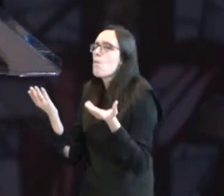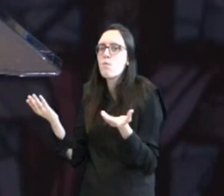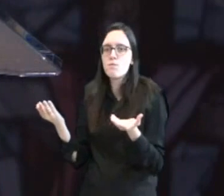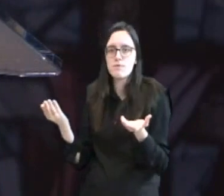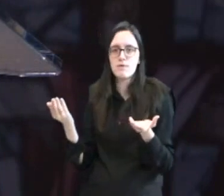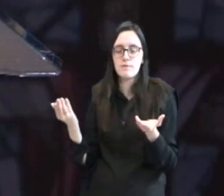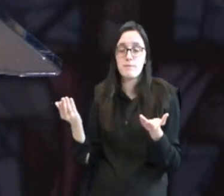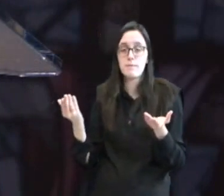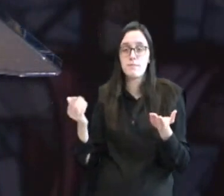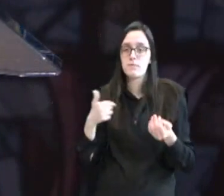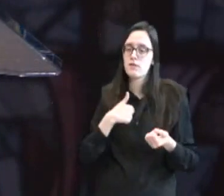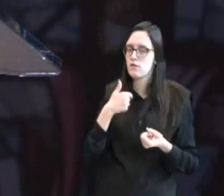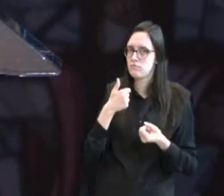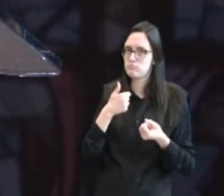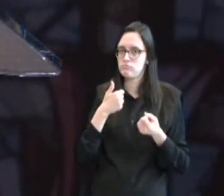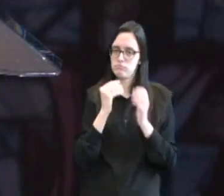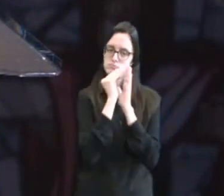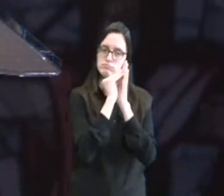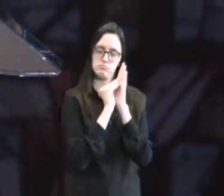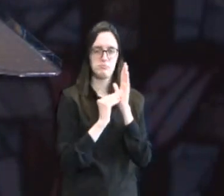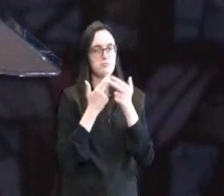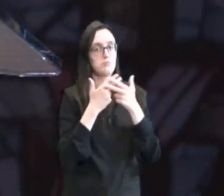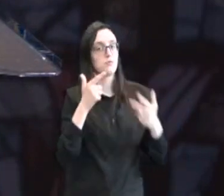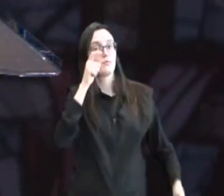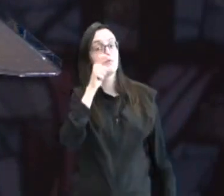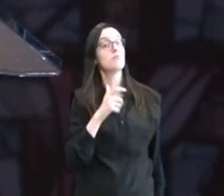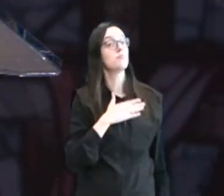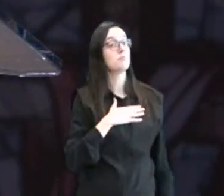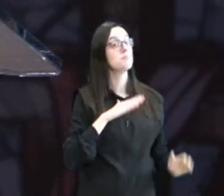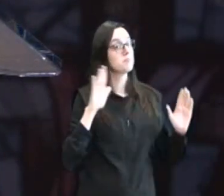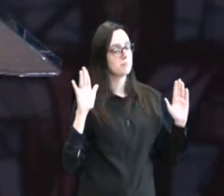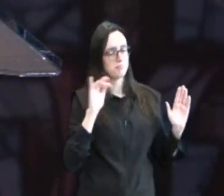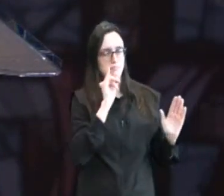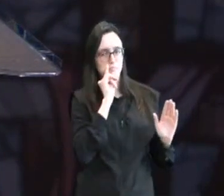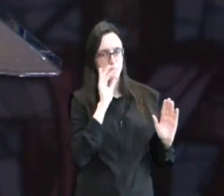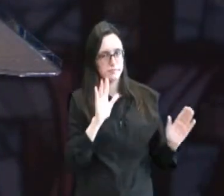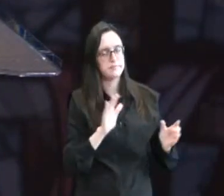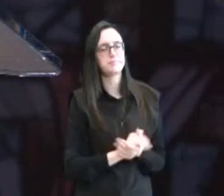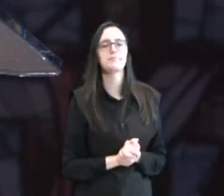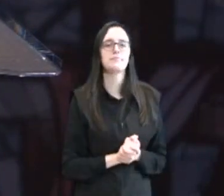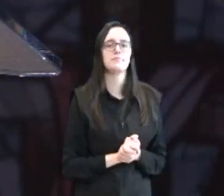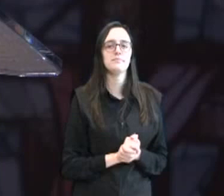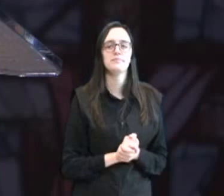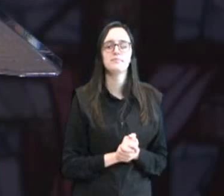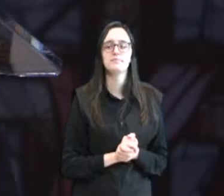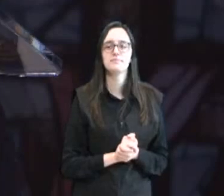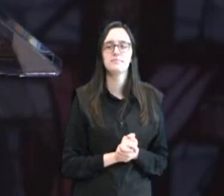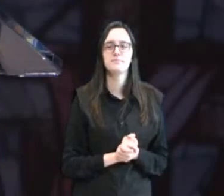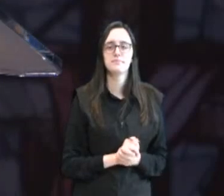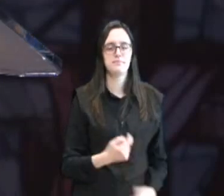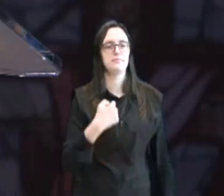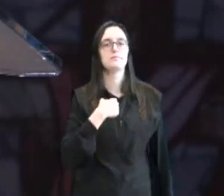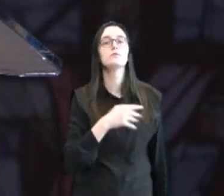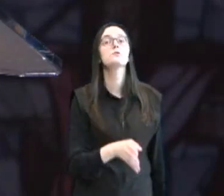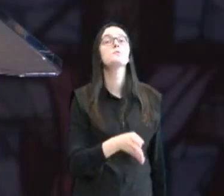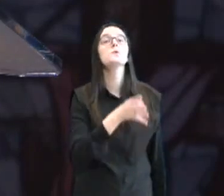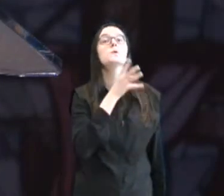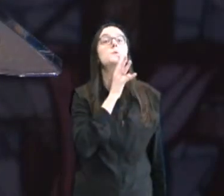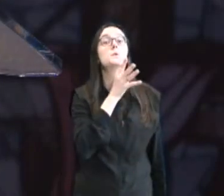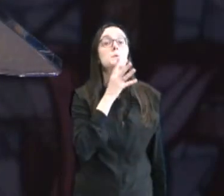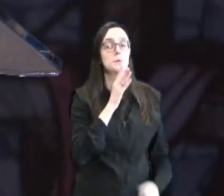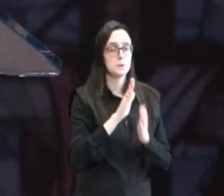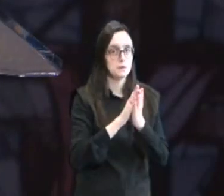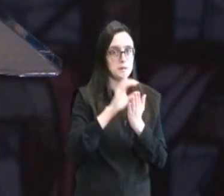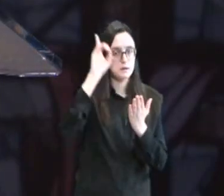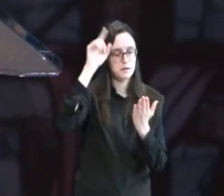coloquei aqui algumas coisas interessantes para mim, por exemplo. No que eu conheço a palavra e permaneço nos